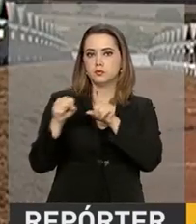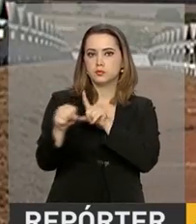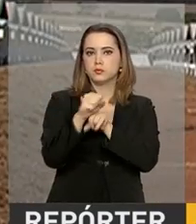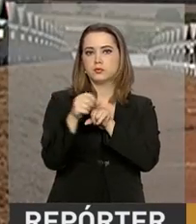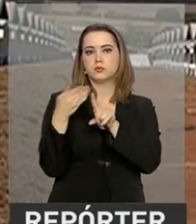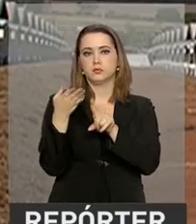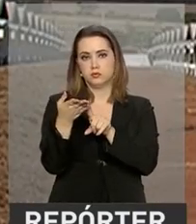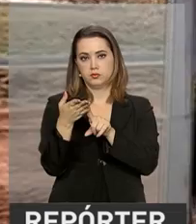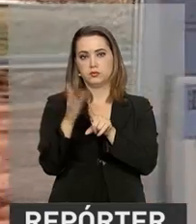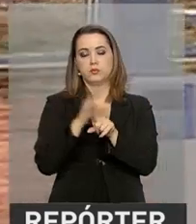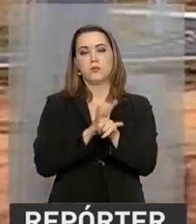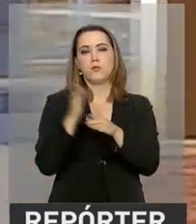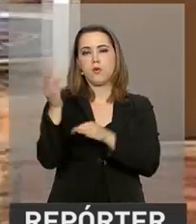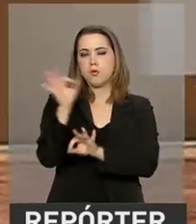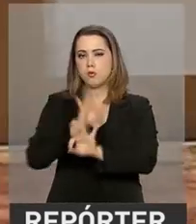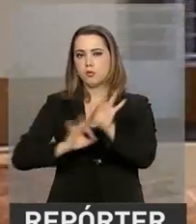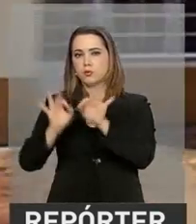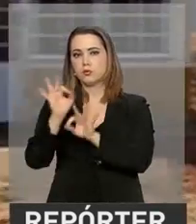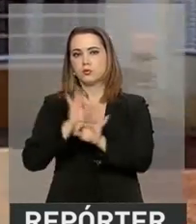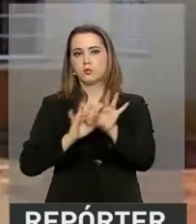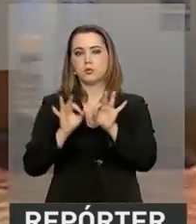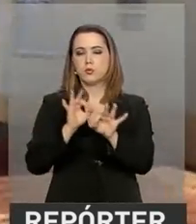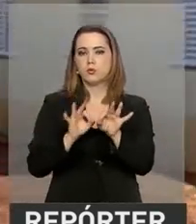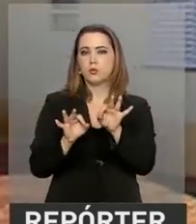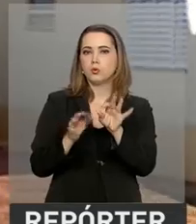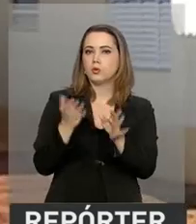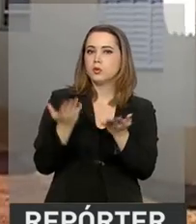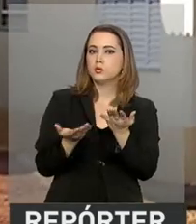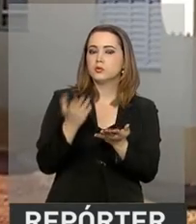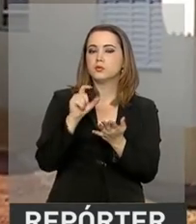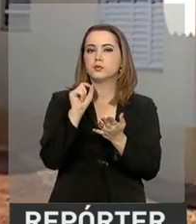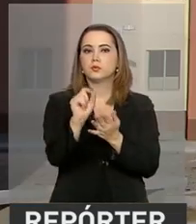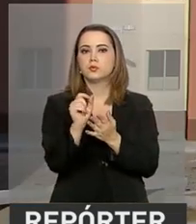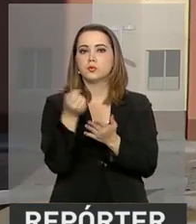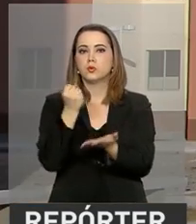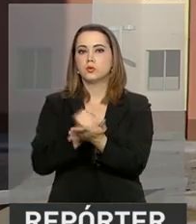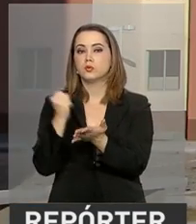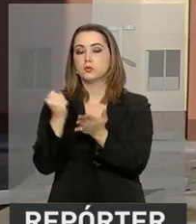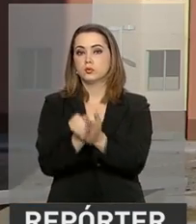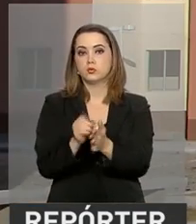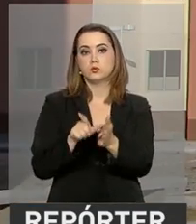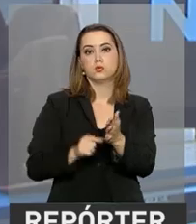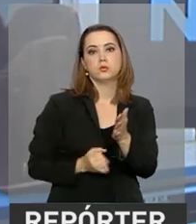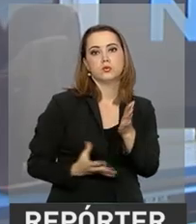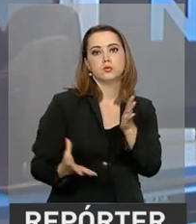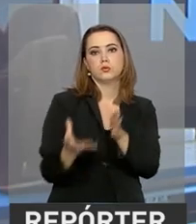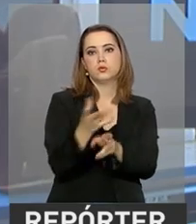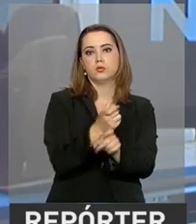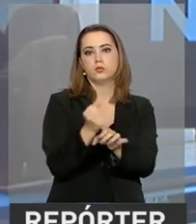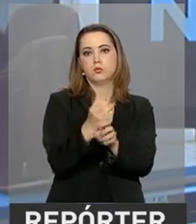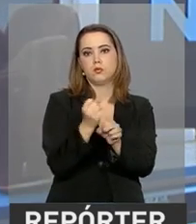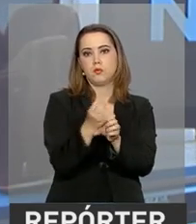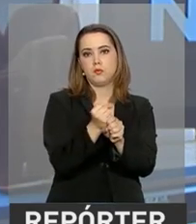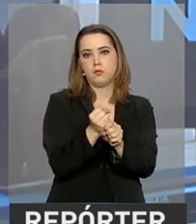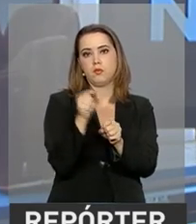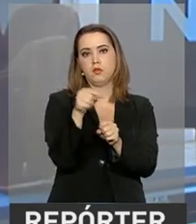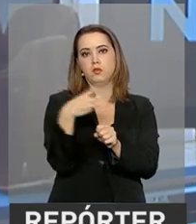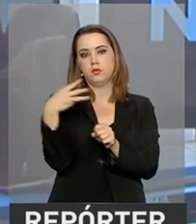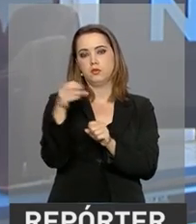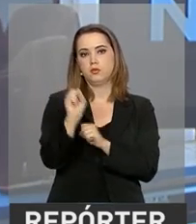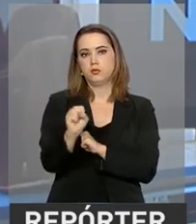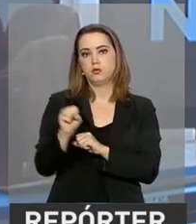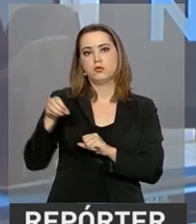com o balanço semestral da Caixa, as contratações do setor somaram mais de 38 bilhões no